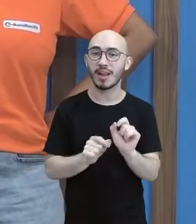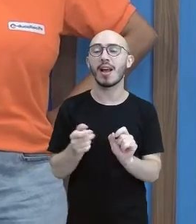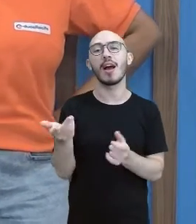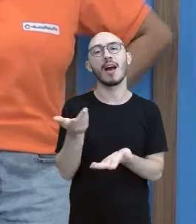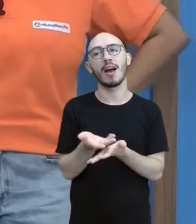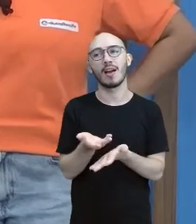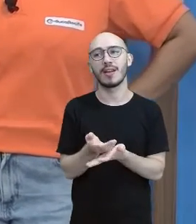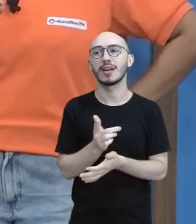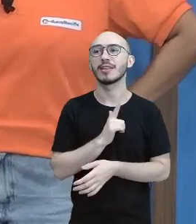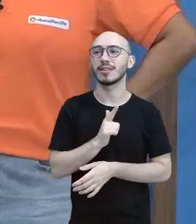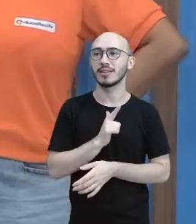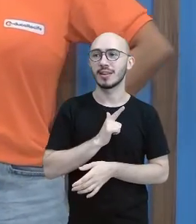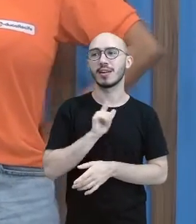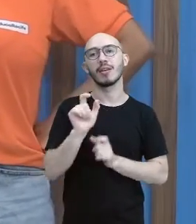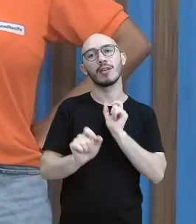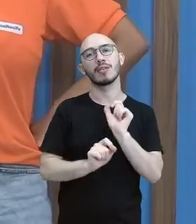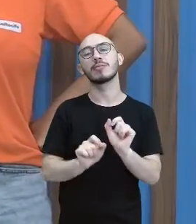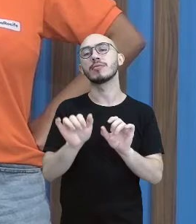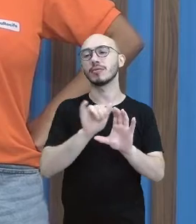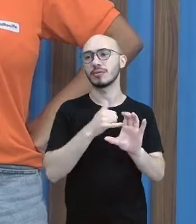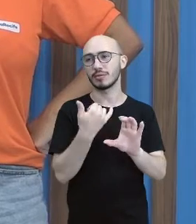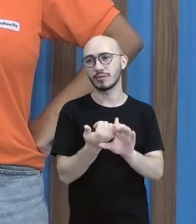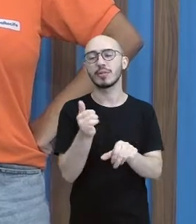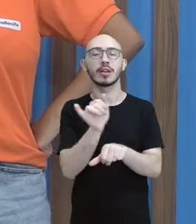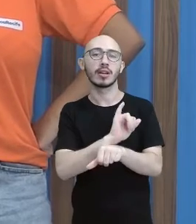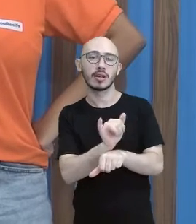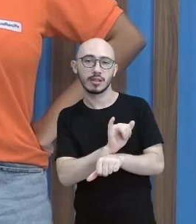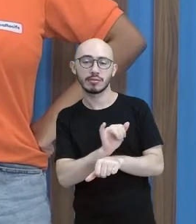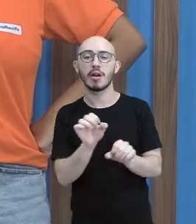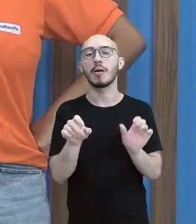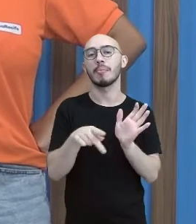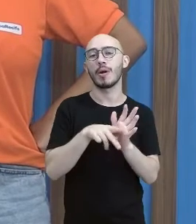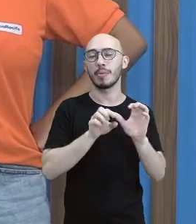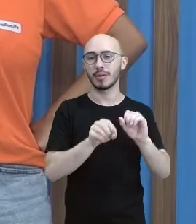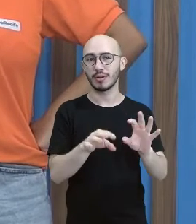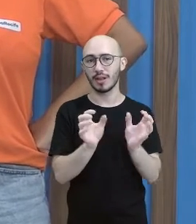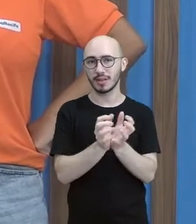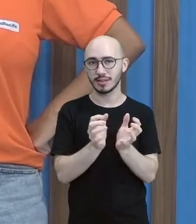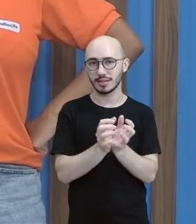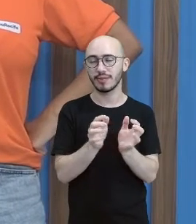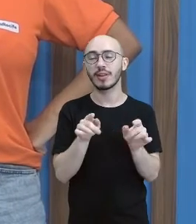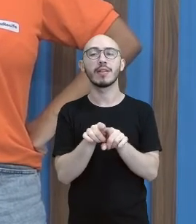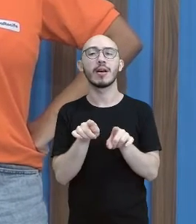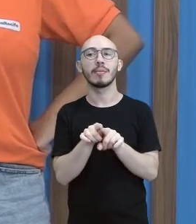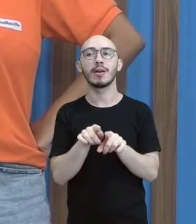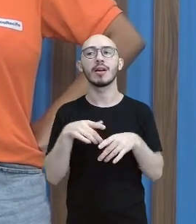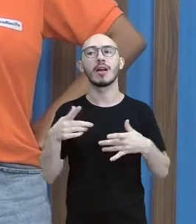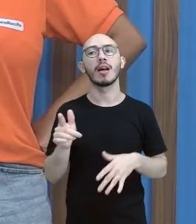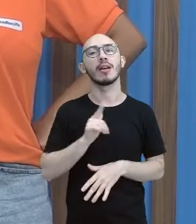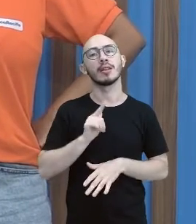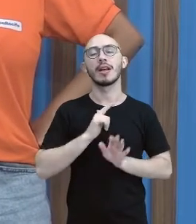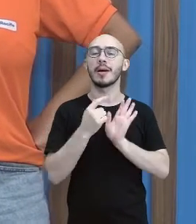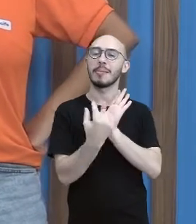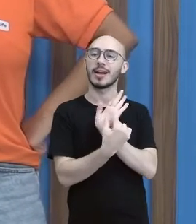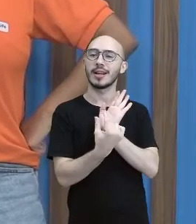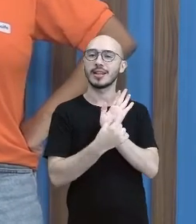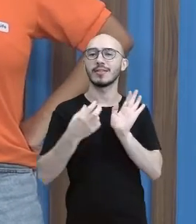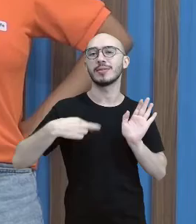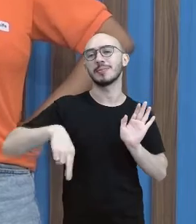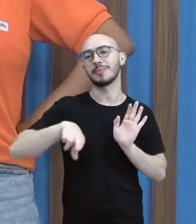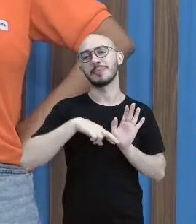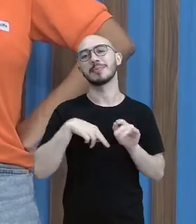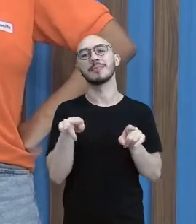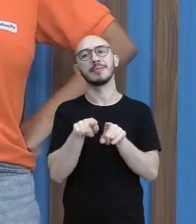elas constam no nosso canal do YouTube Educa Recife e também no nosso aplicativo Educa